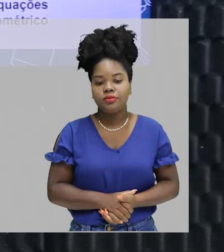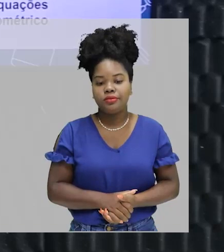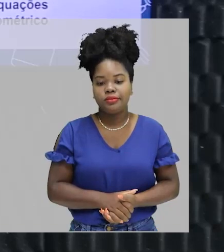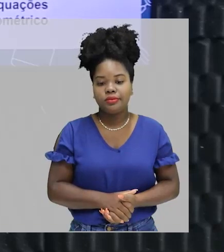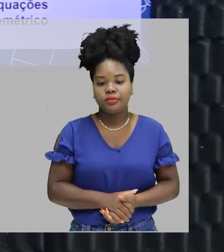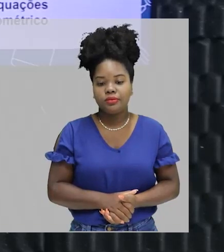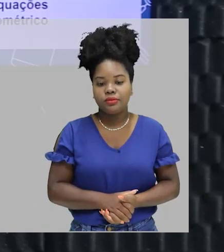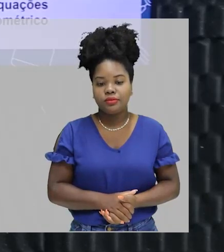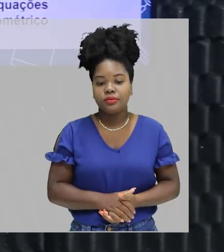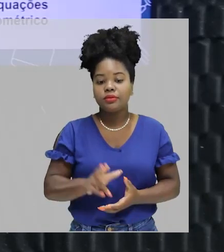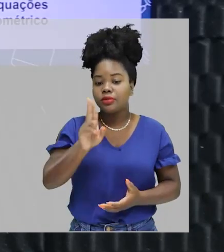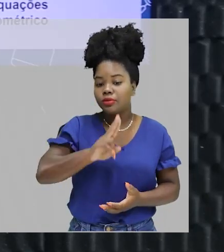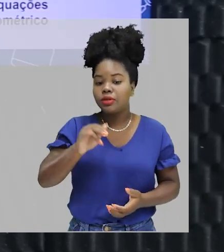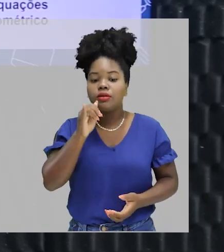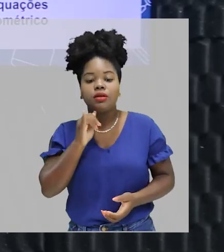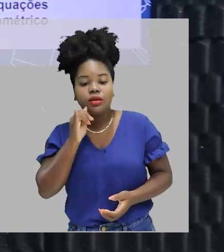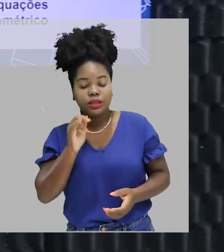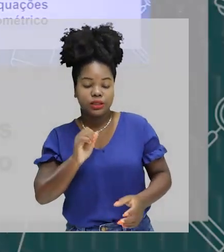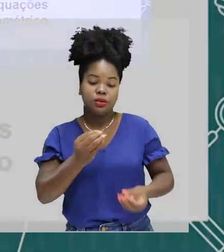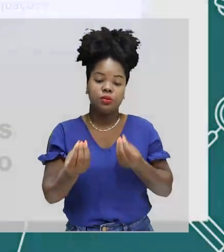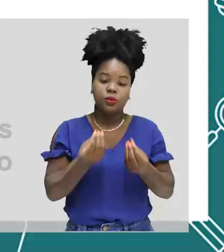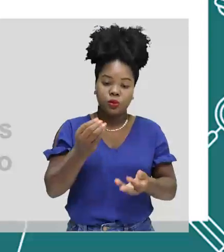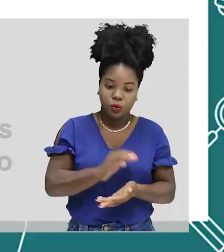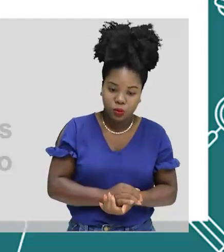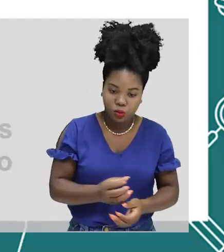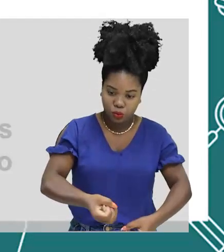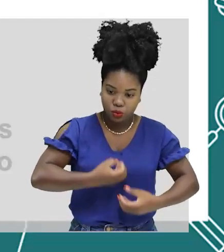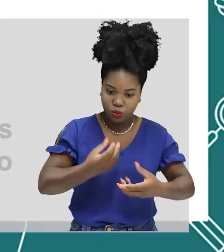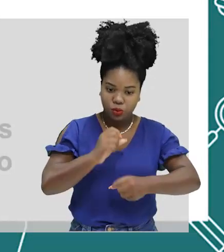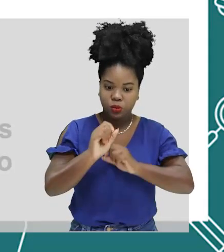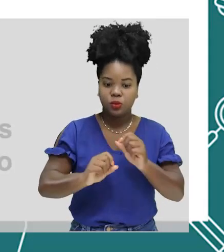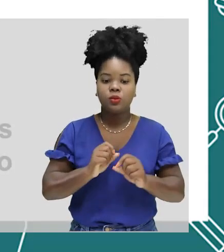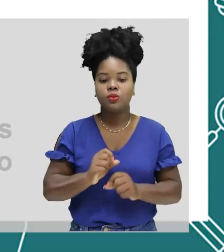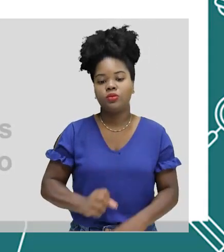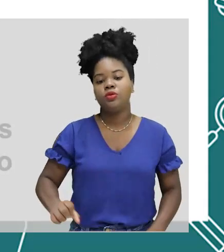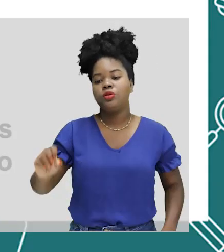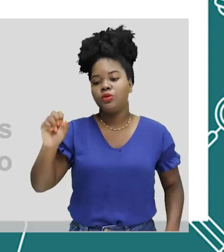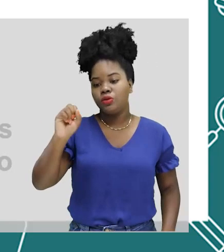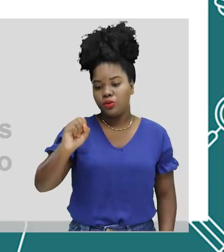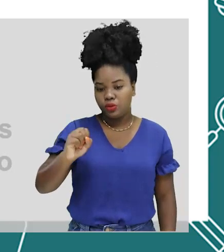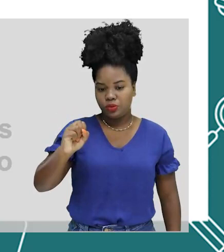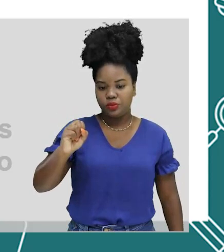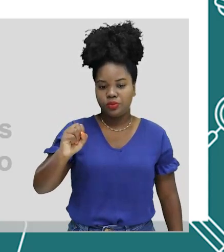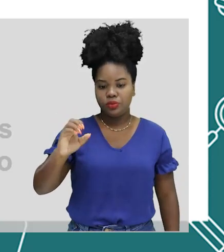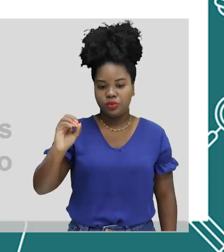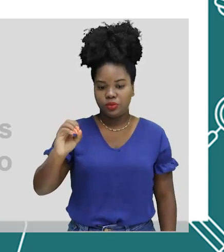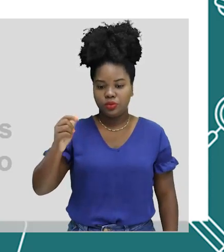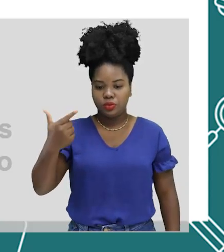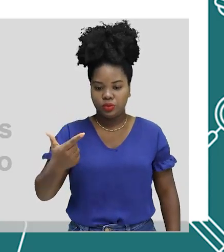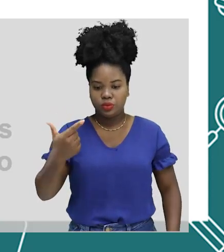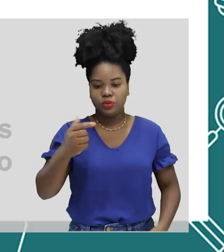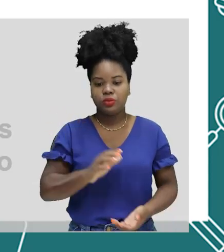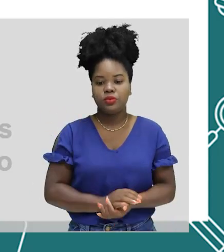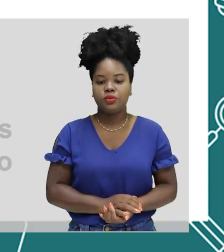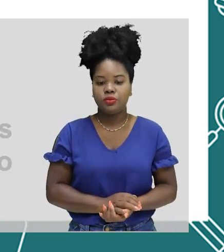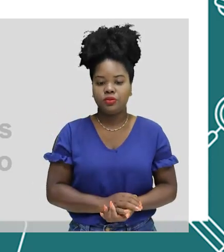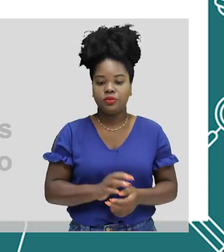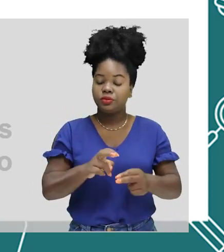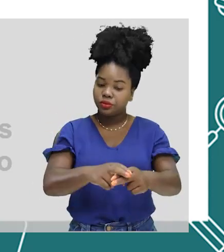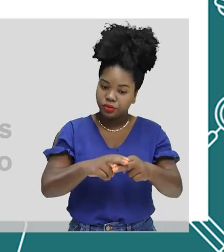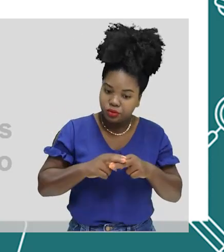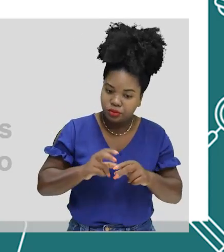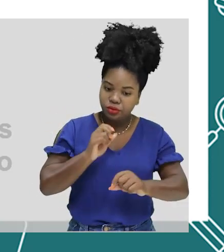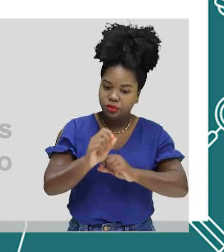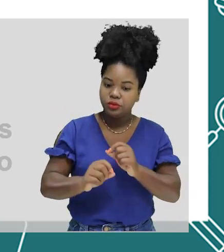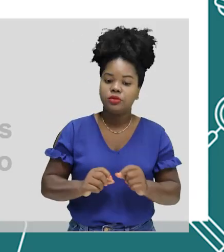vamos usar como exemplo, certo, a produção do ácido sulfúrico a partir do reagente